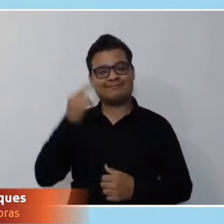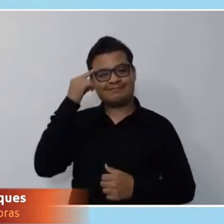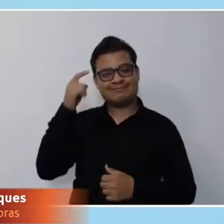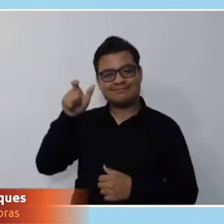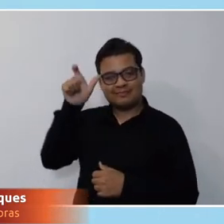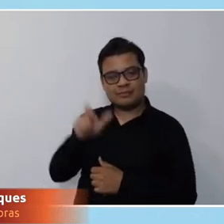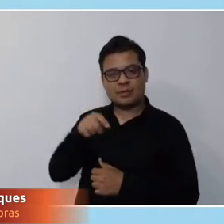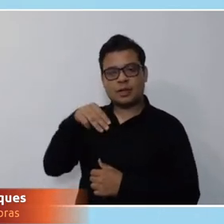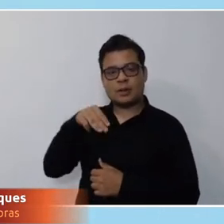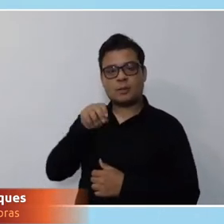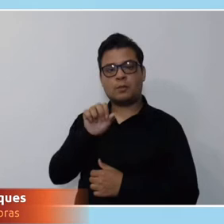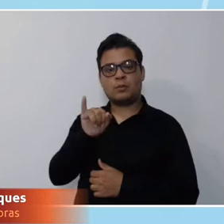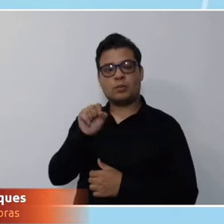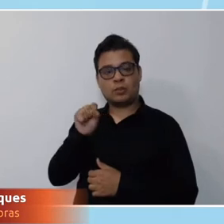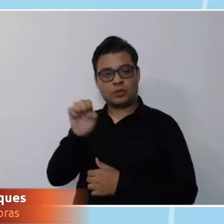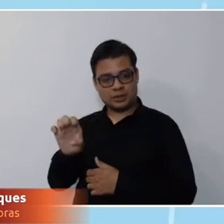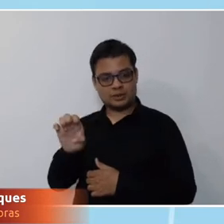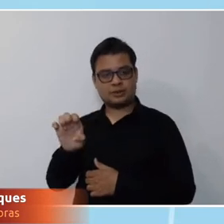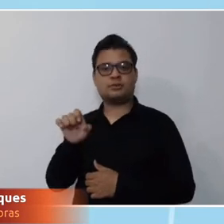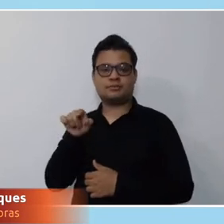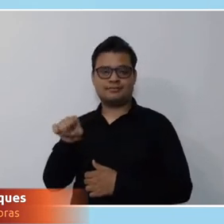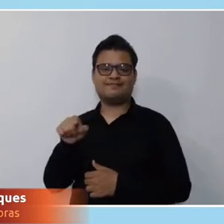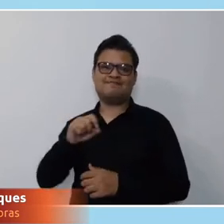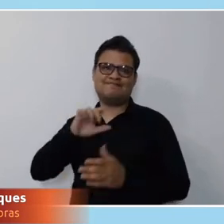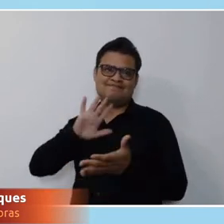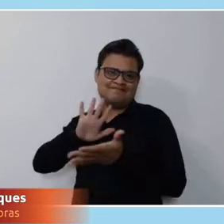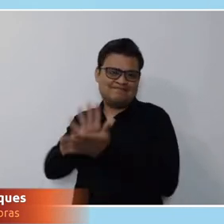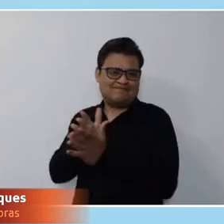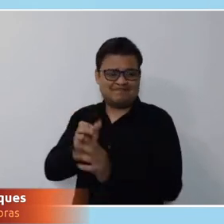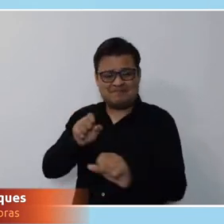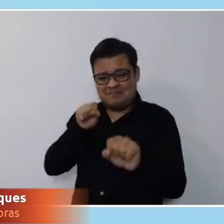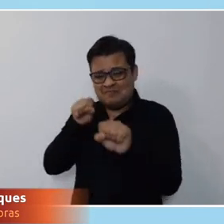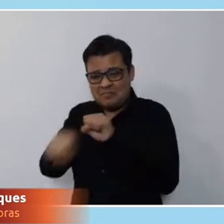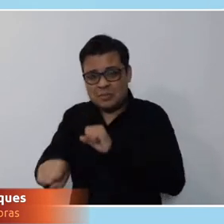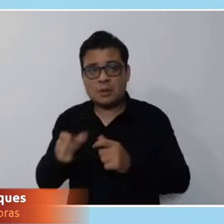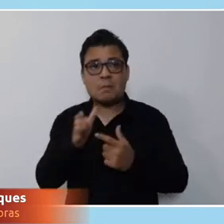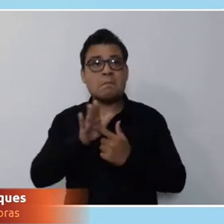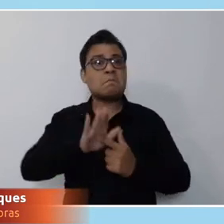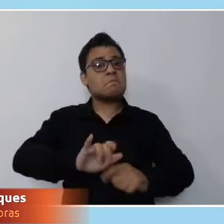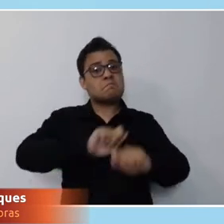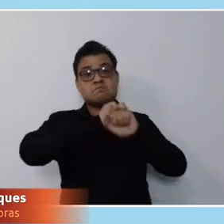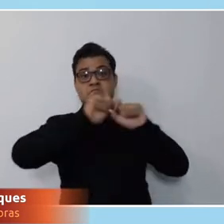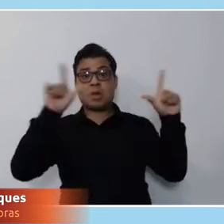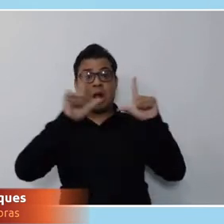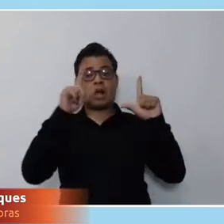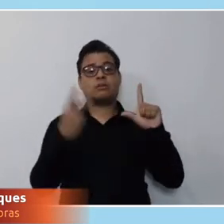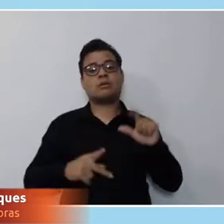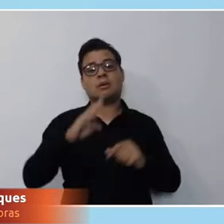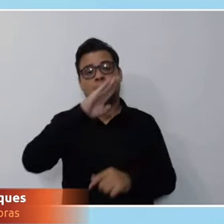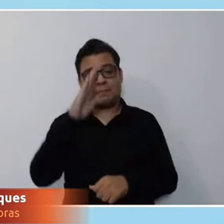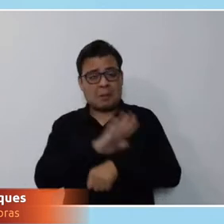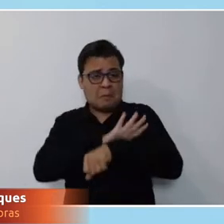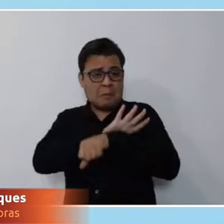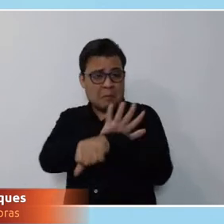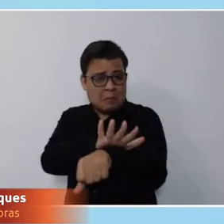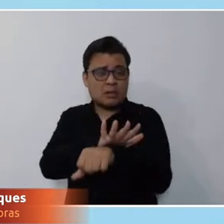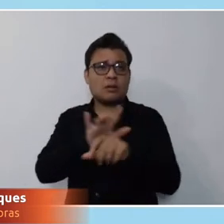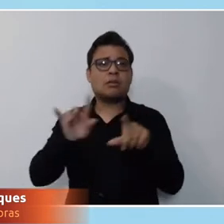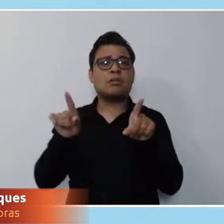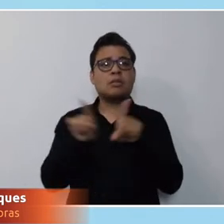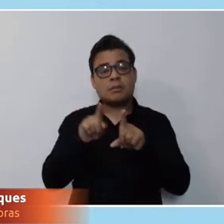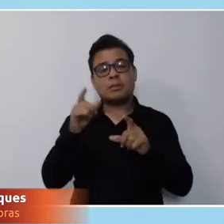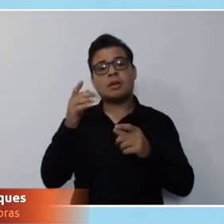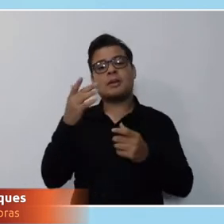Kabagambi, no Rio de Janeiro, escancarou o racismo brasileiro e chamou atenção também para a situação precária de muitos